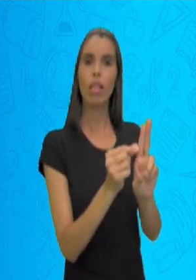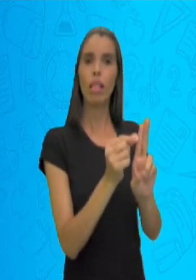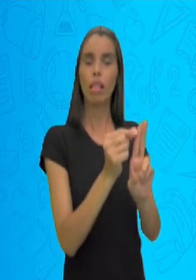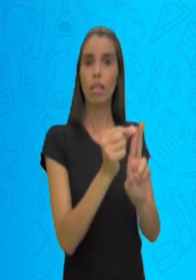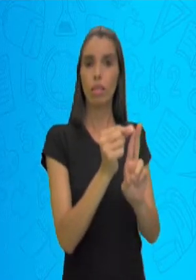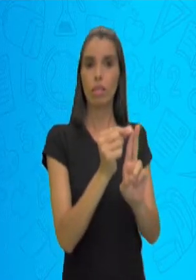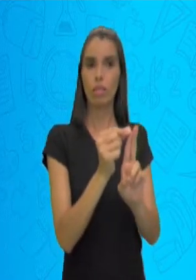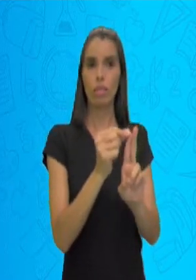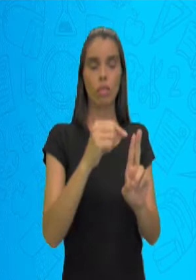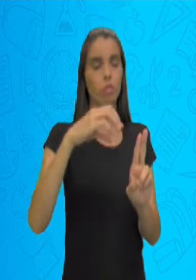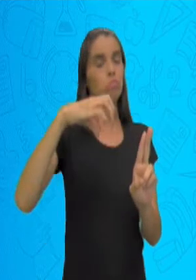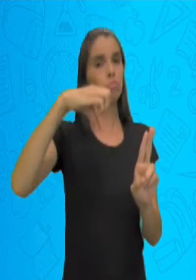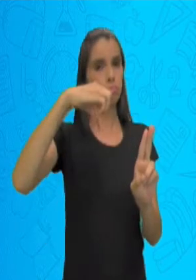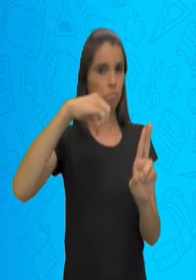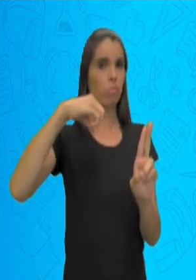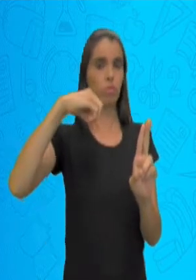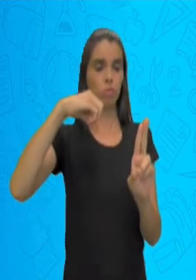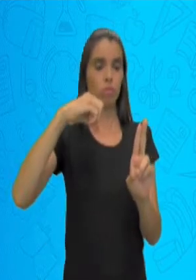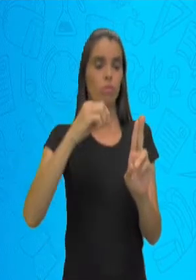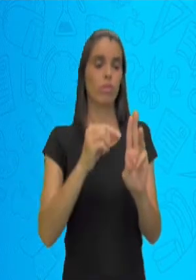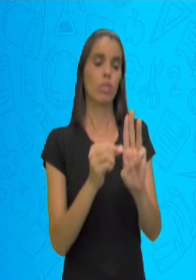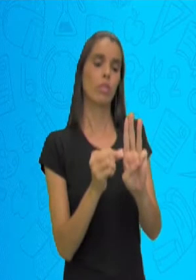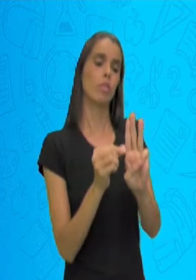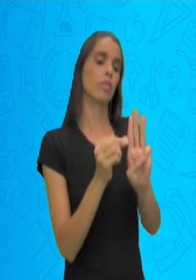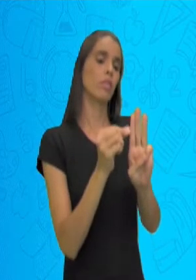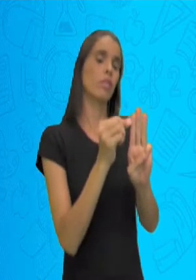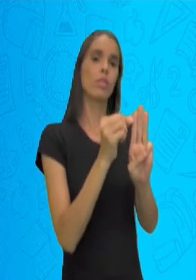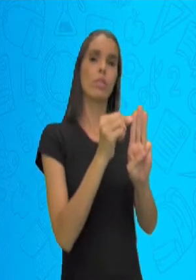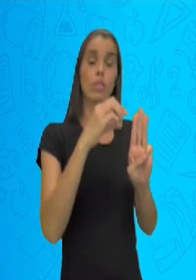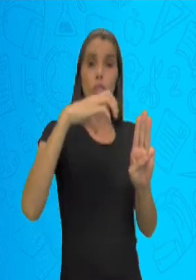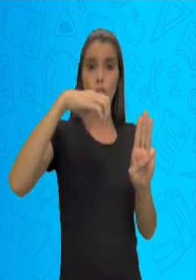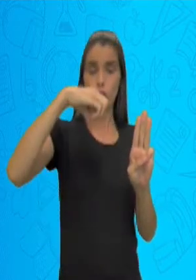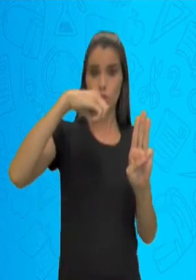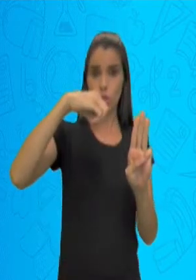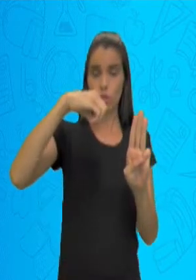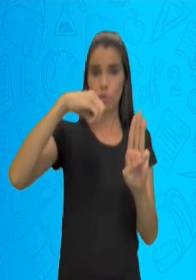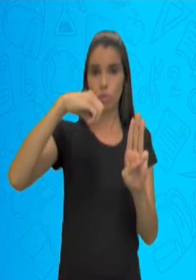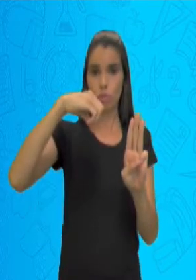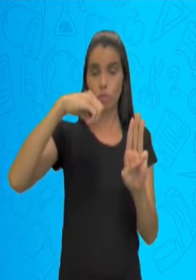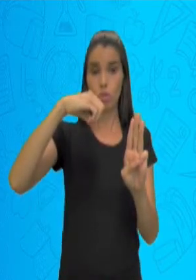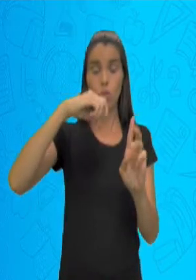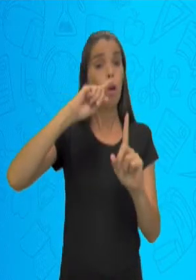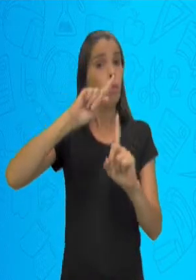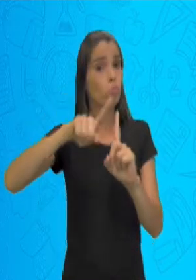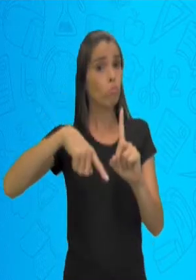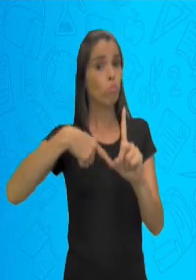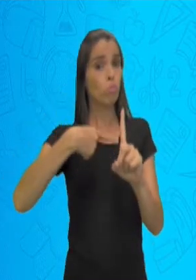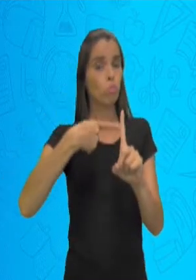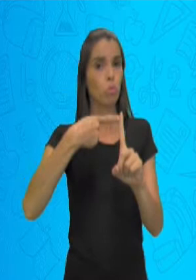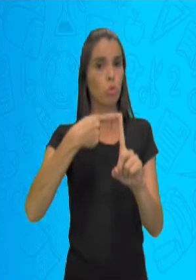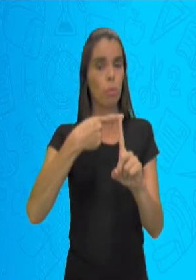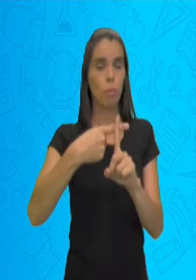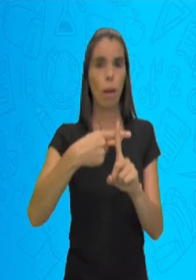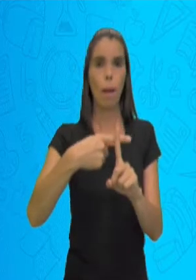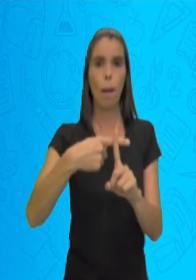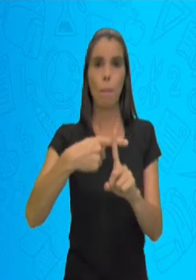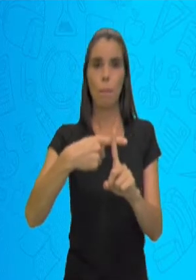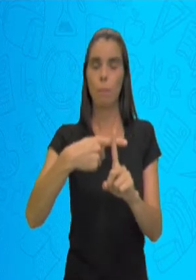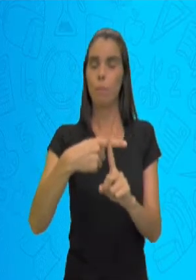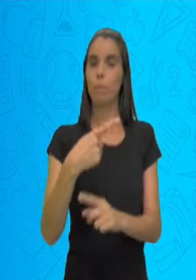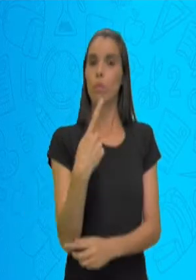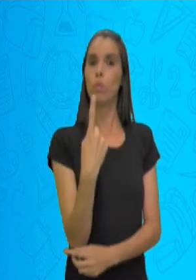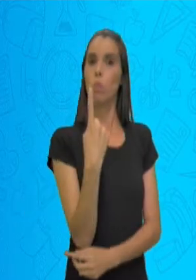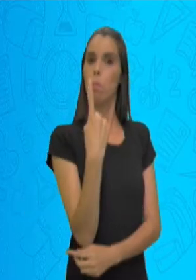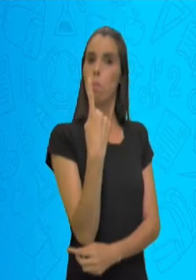Dezena, também 9. E centena, 9. Eu vou somar. Quantos lápis a Eliana trouxe para